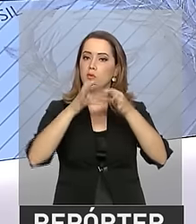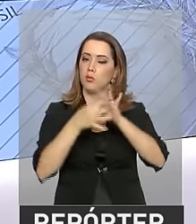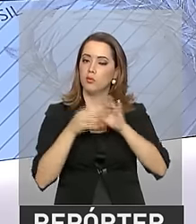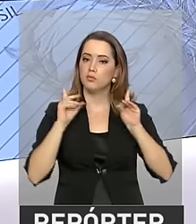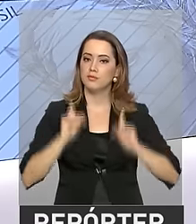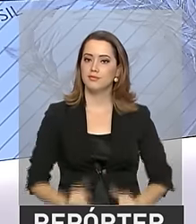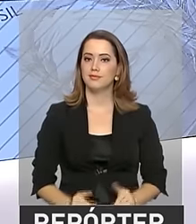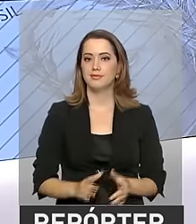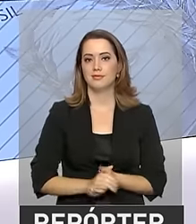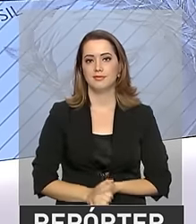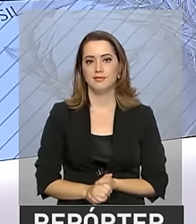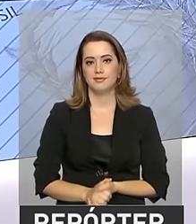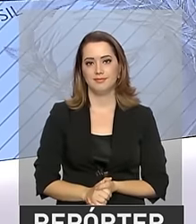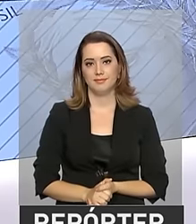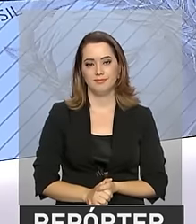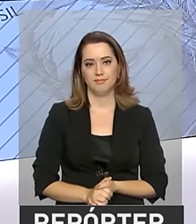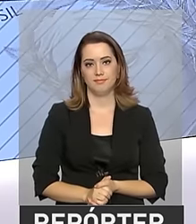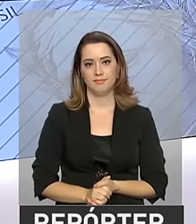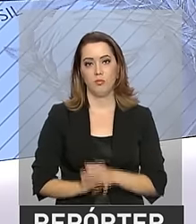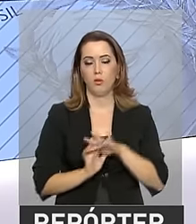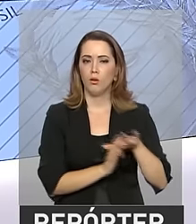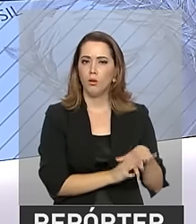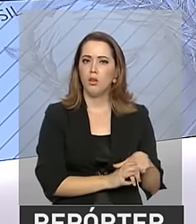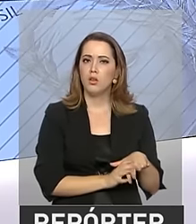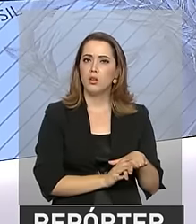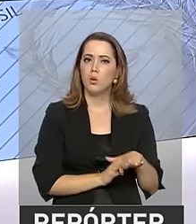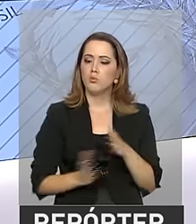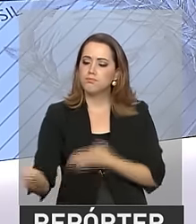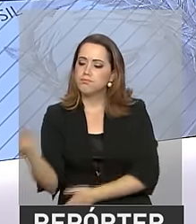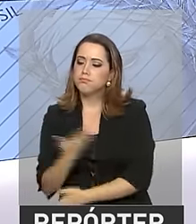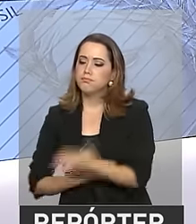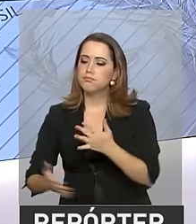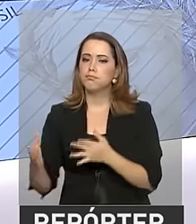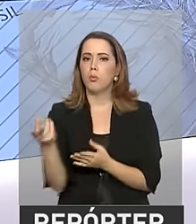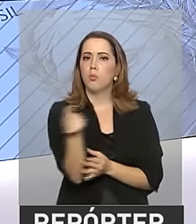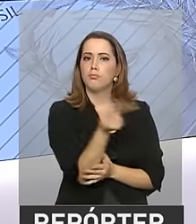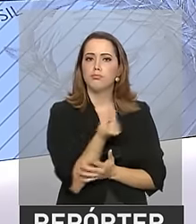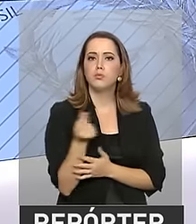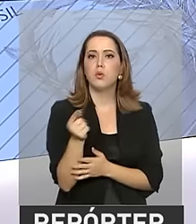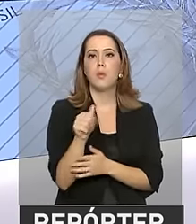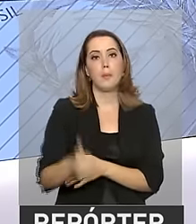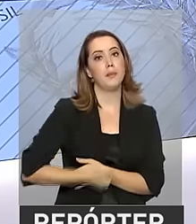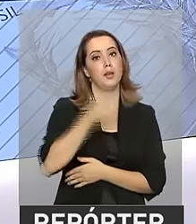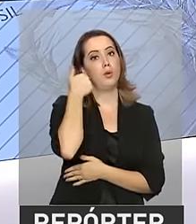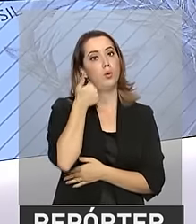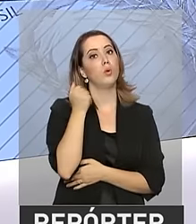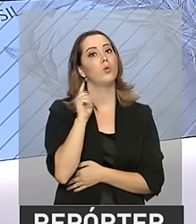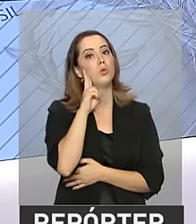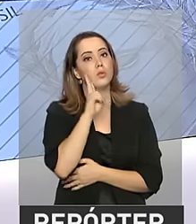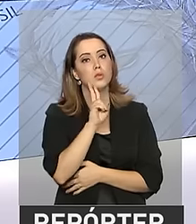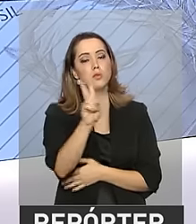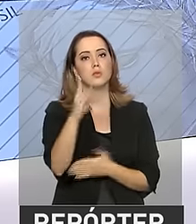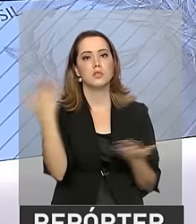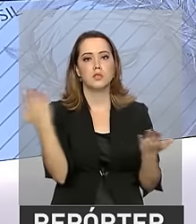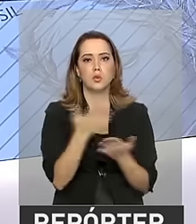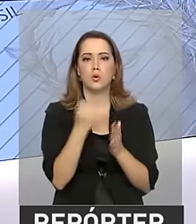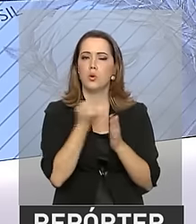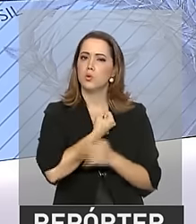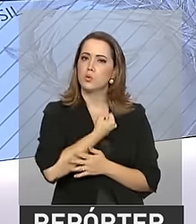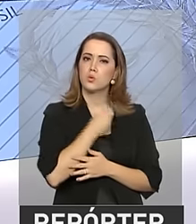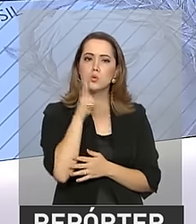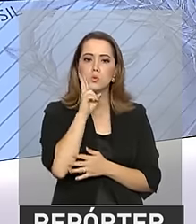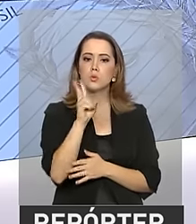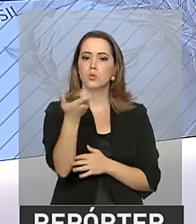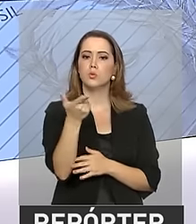e o mercado financeiro Melhorou mais uma vez a expectativa para a economia brasileira vamos ver os números aqui no telão Olha